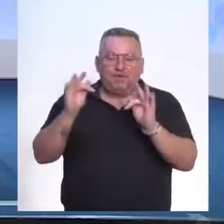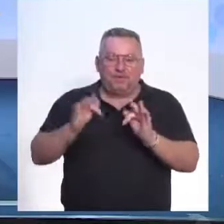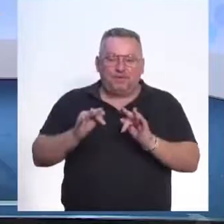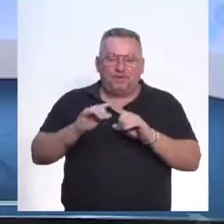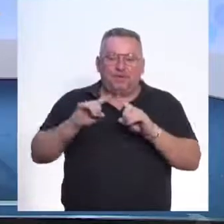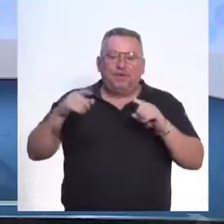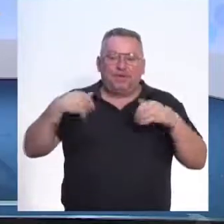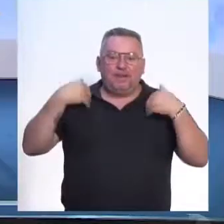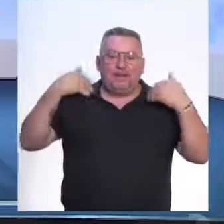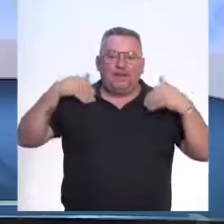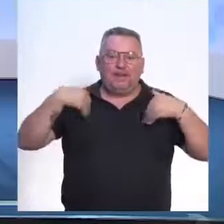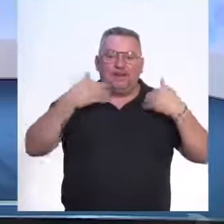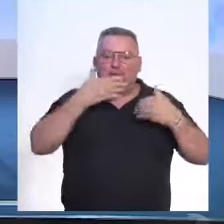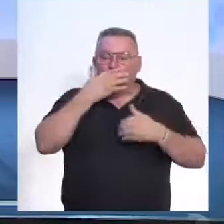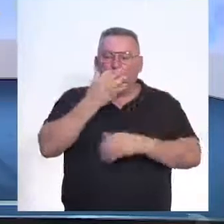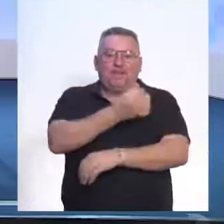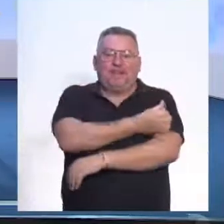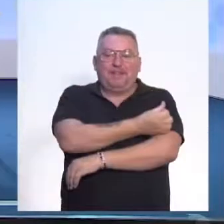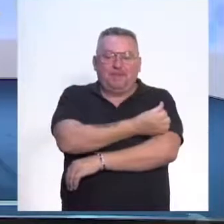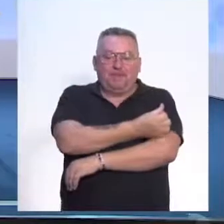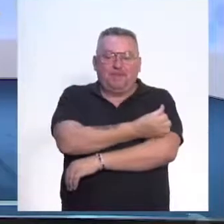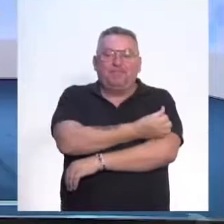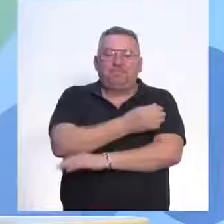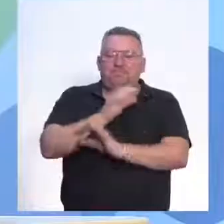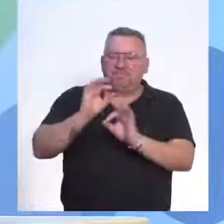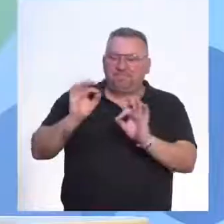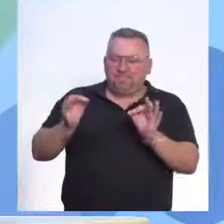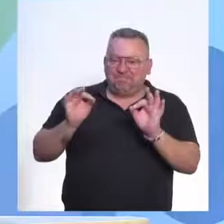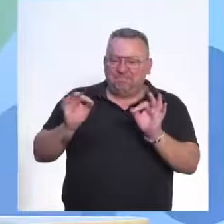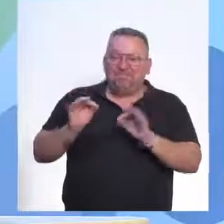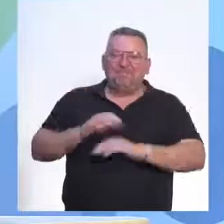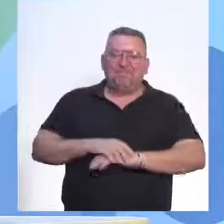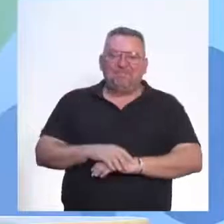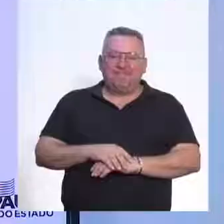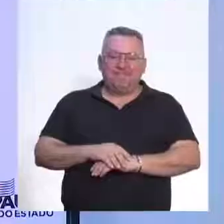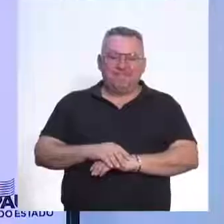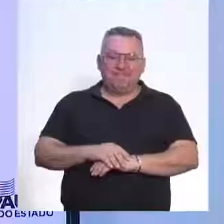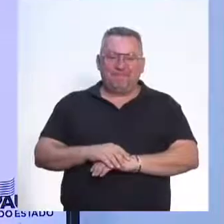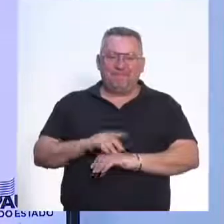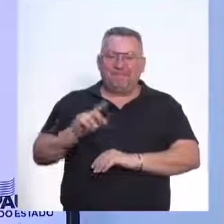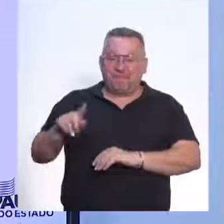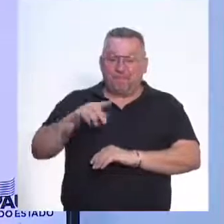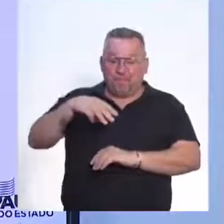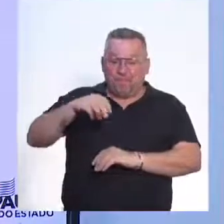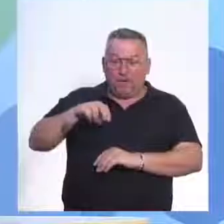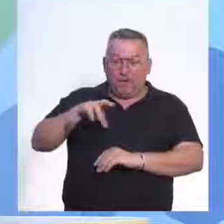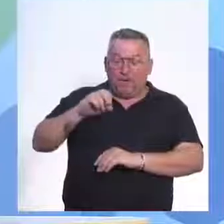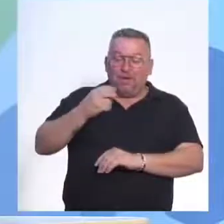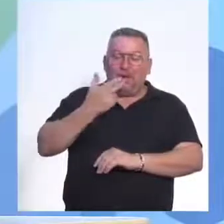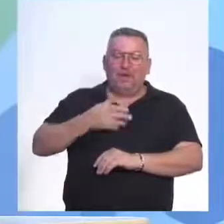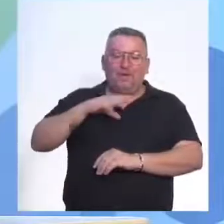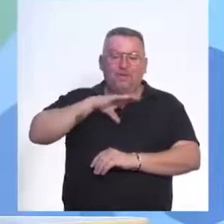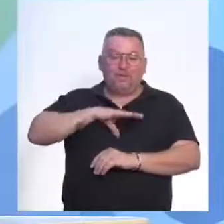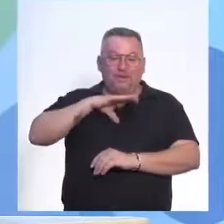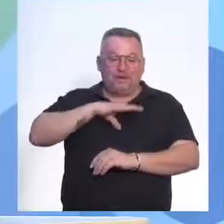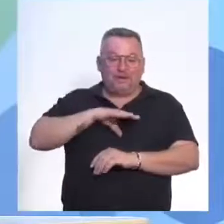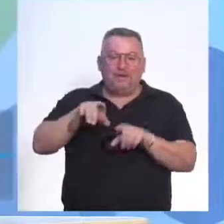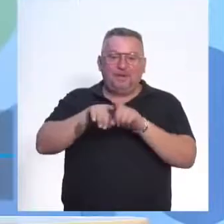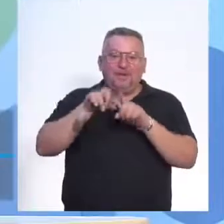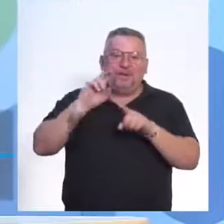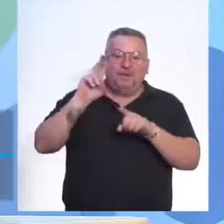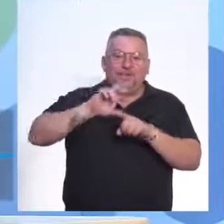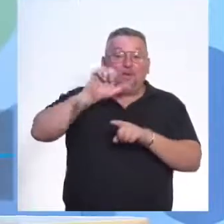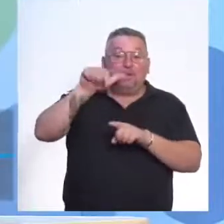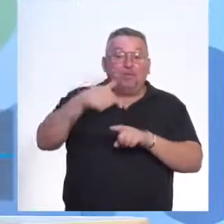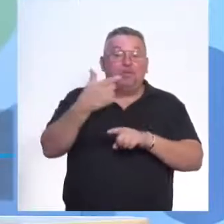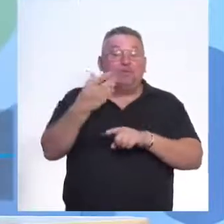Que alegria, viu? No sexto ano, né? Exato, sexto ano. Sexto ano, que bacana. Professor Mauro é de língua portuguesa, Língua né? portuguesa. Estou revendo eles, né? Depois